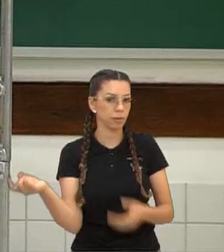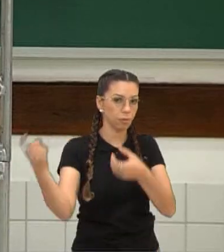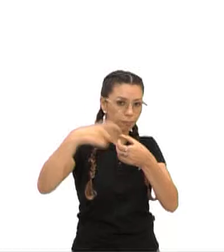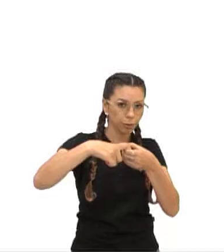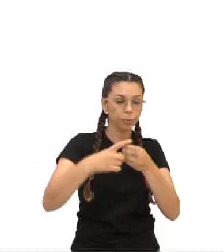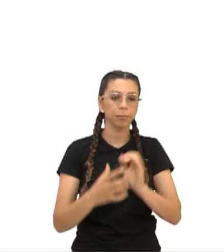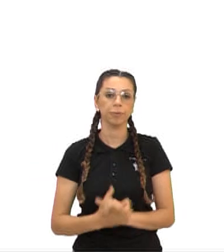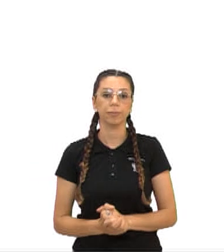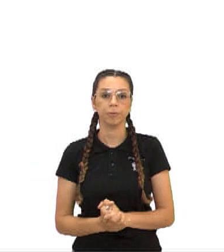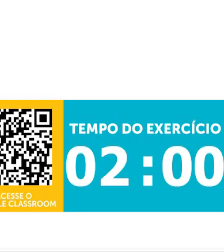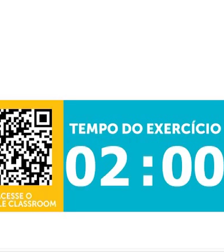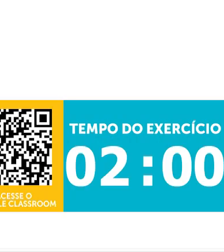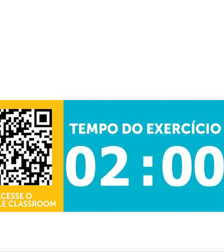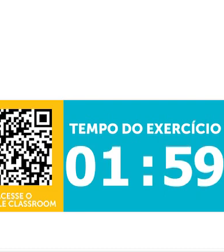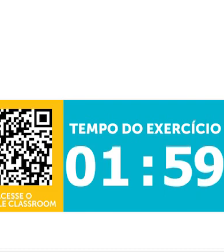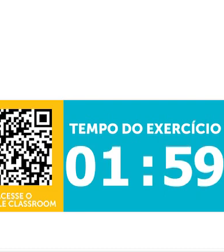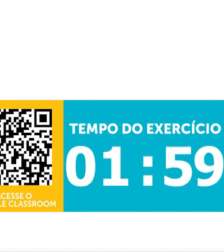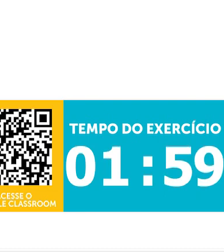volta.